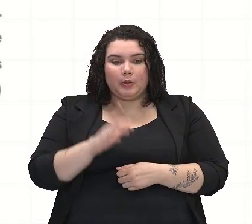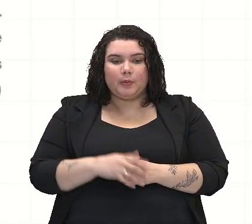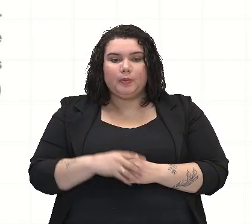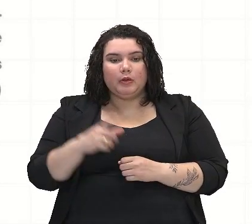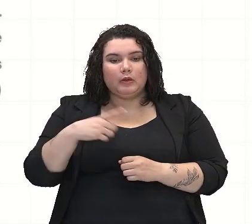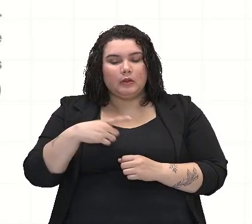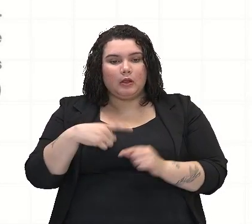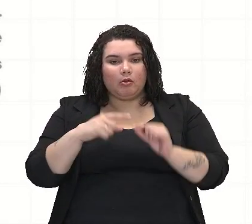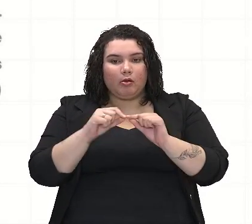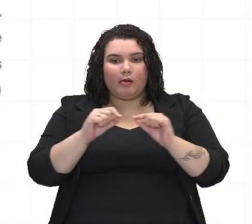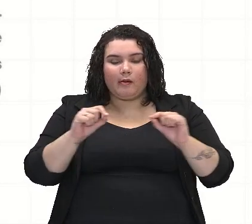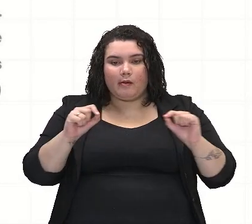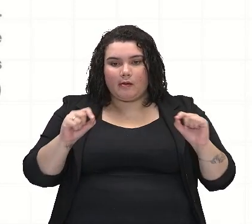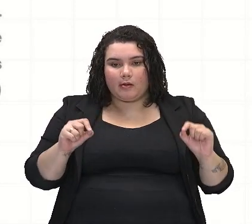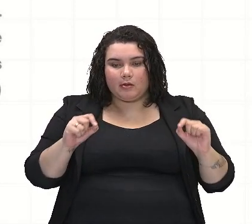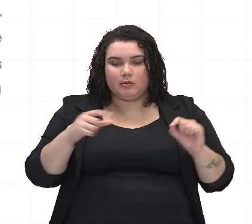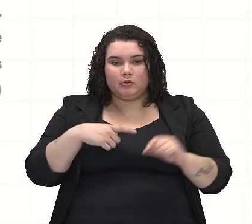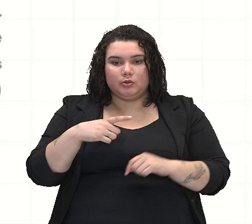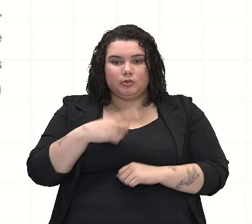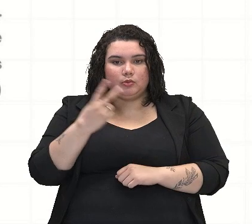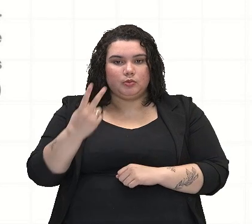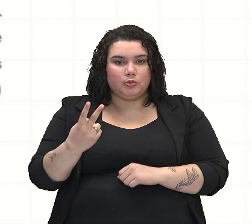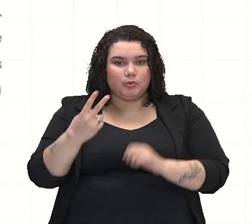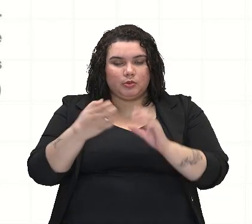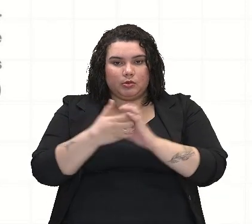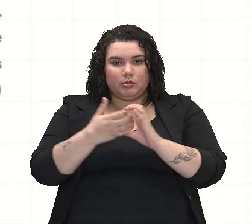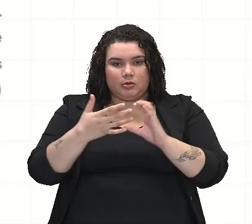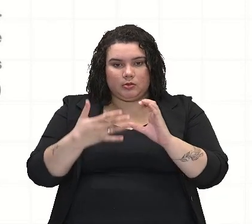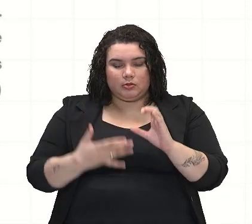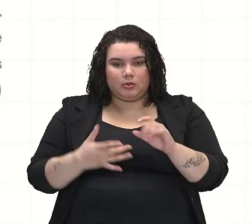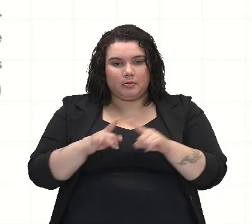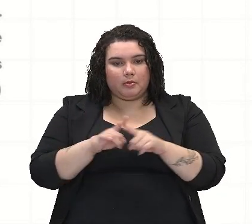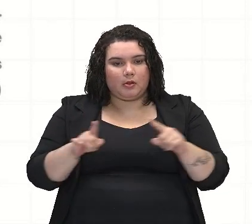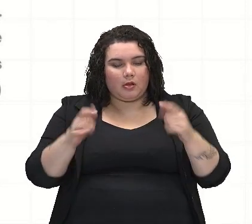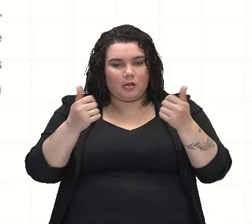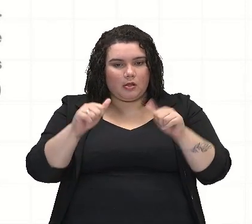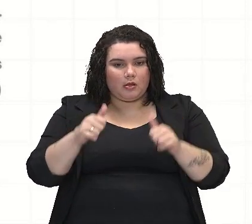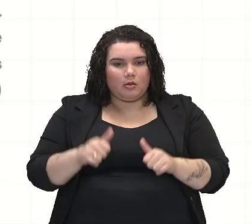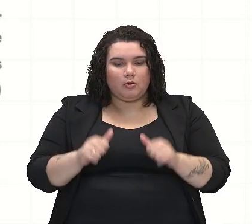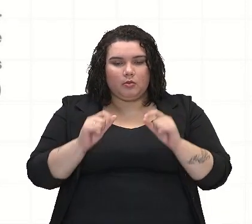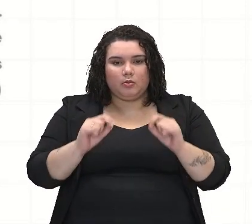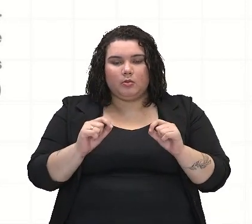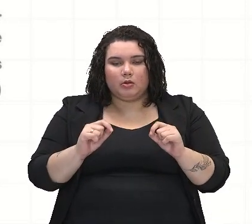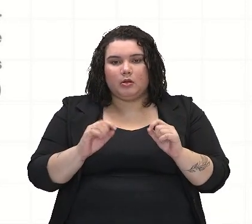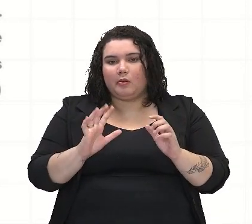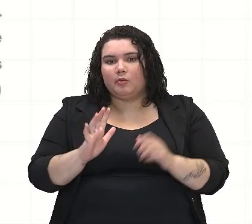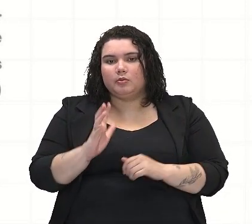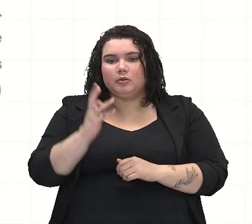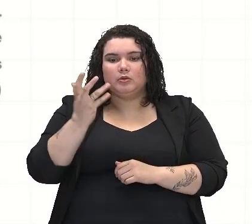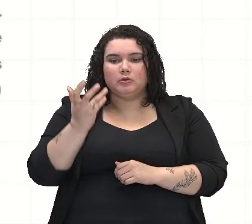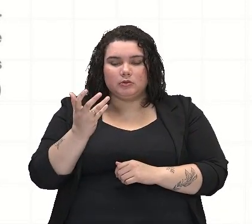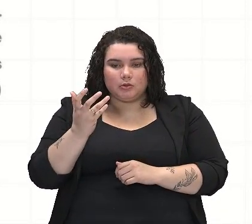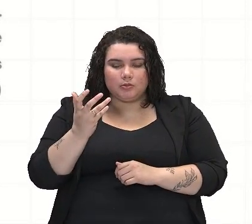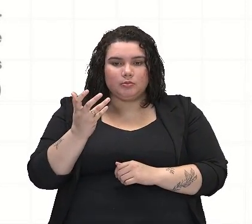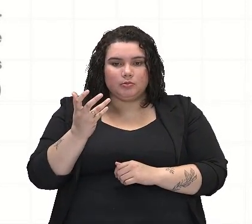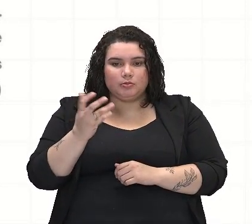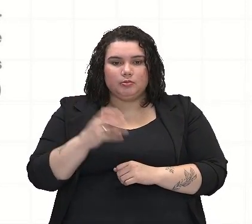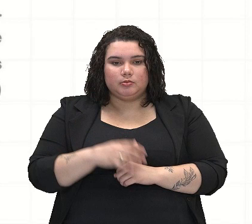uma reta que terá duas características. Mas vamos analisar aqui o que que aconteceu lá,